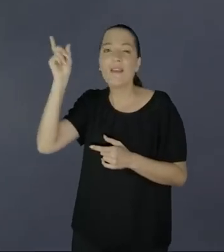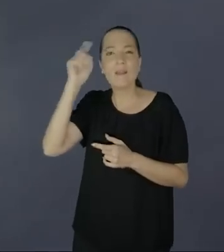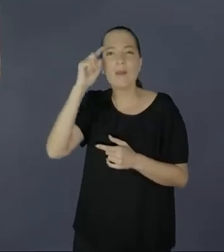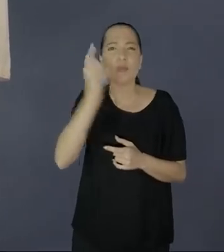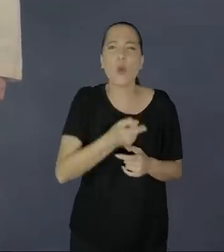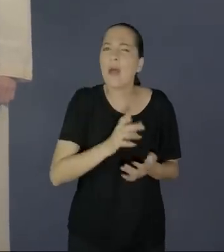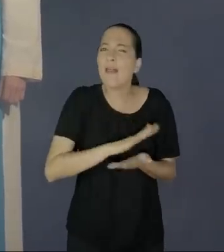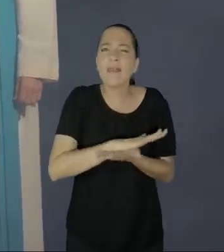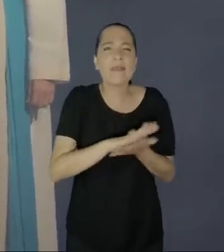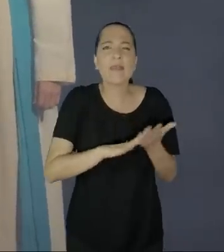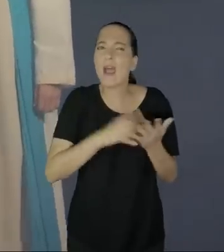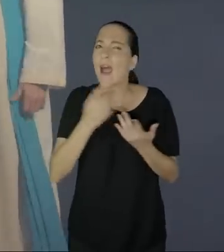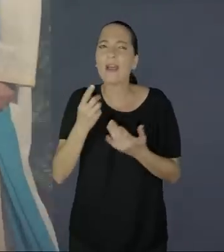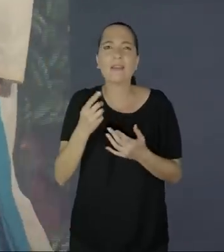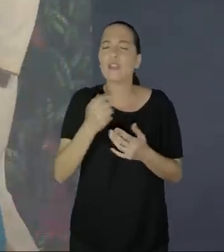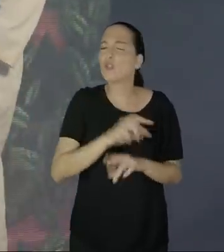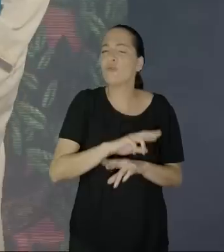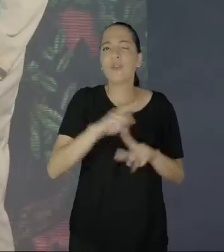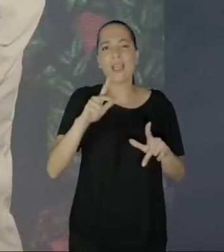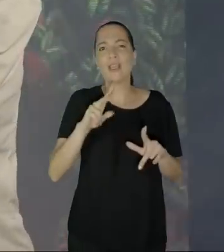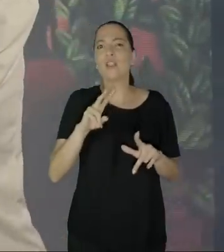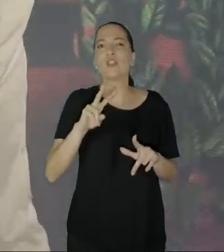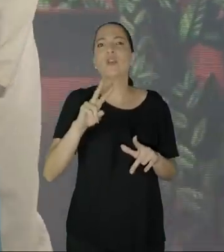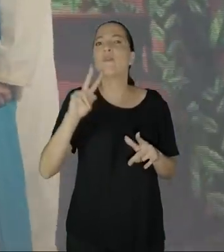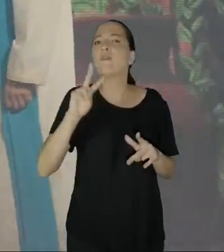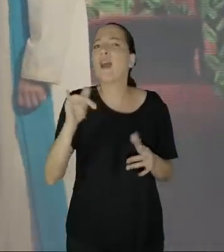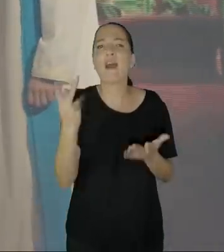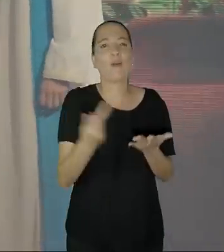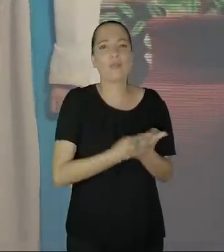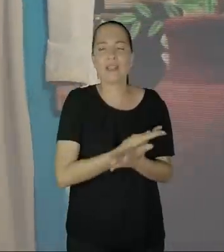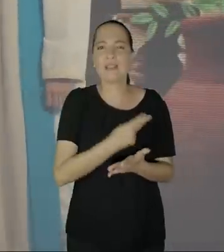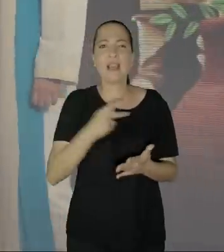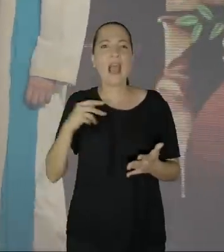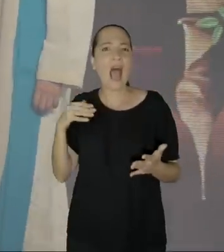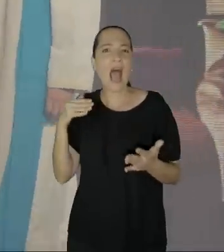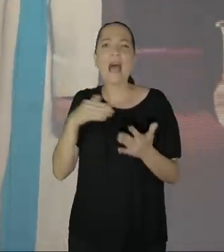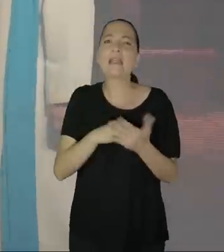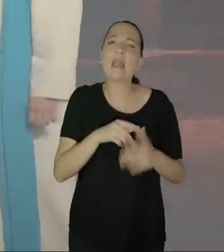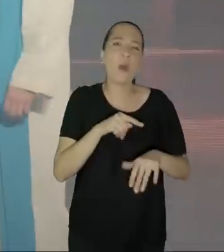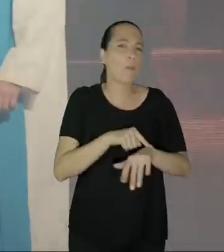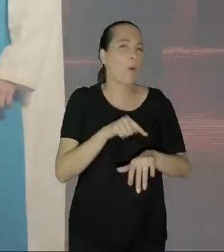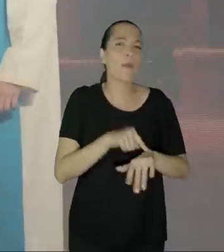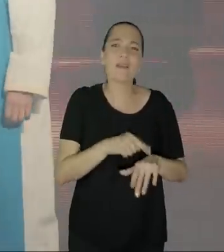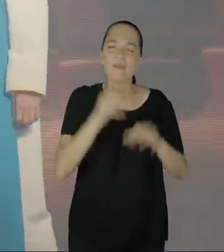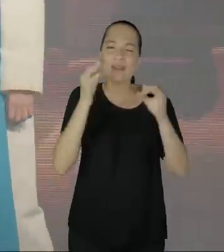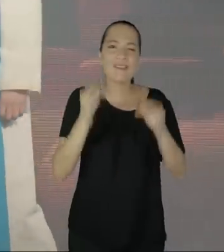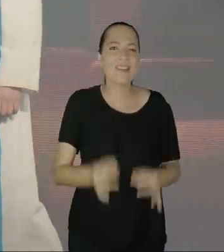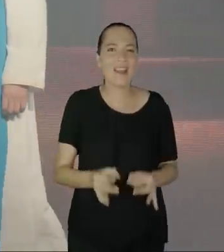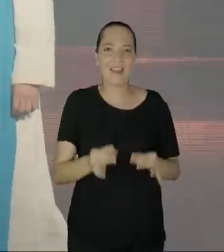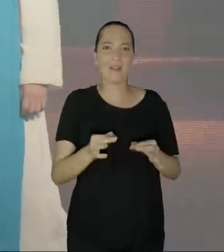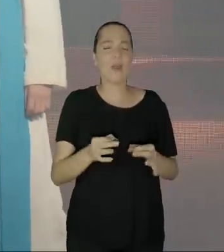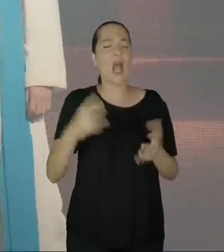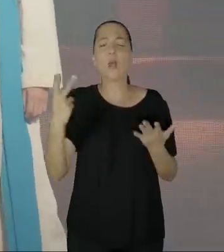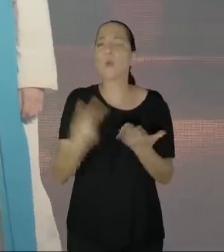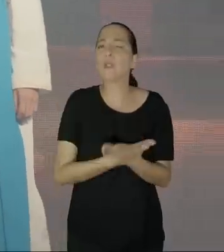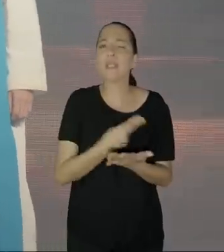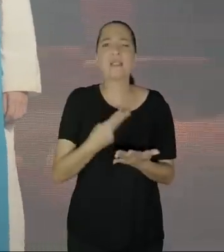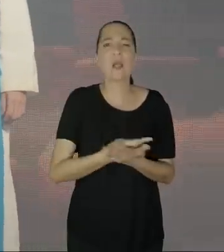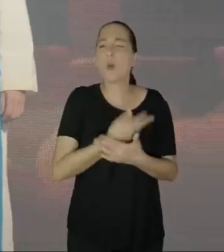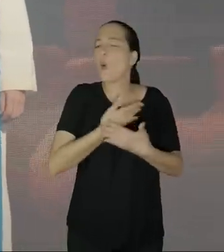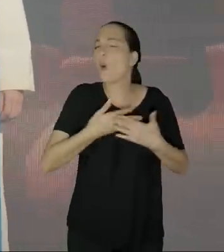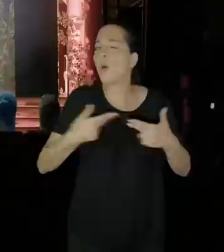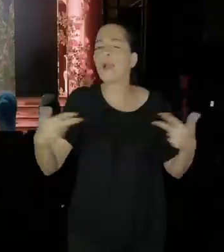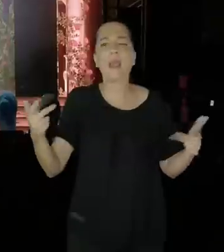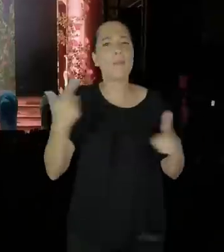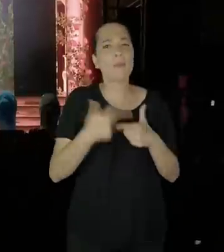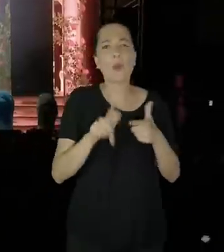ocorrerá até que chegue o momento. E quando este chegar, aconteça o que acontecer,